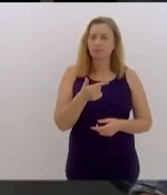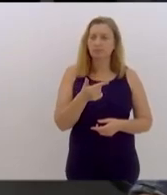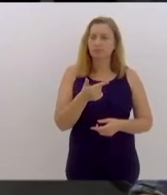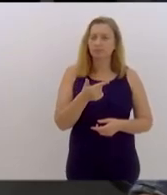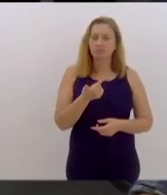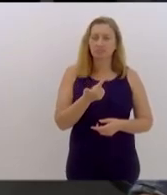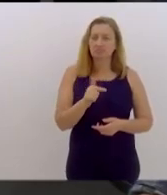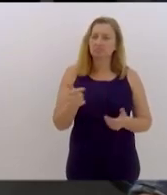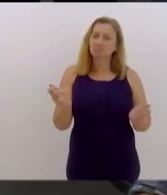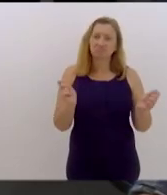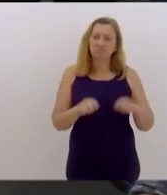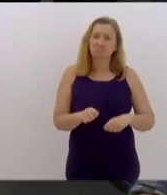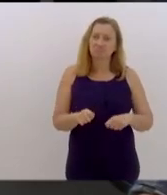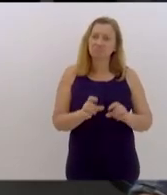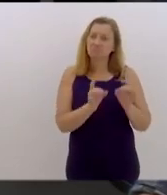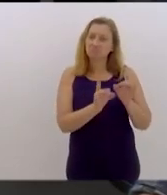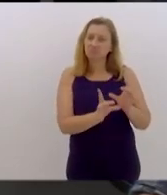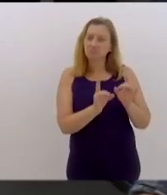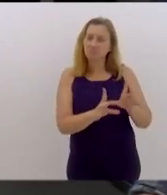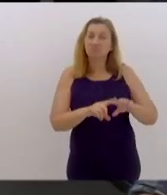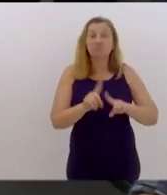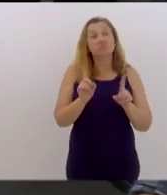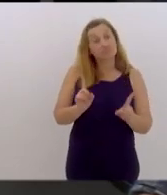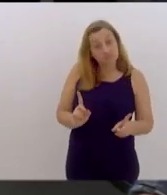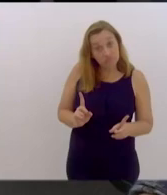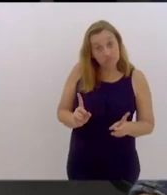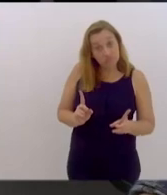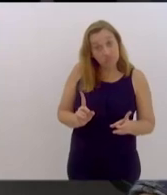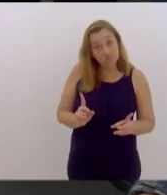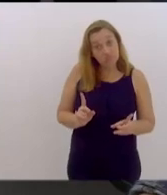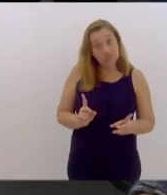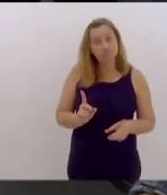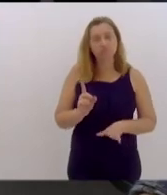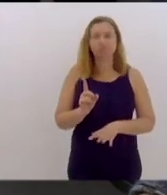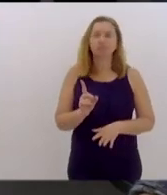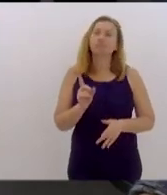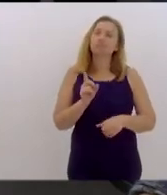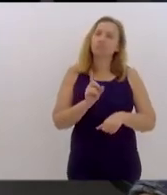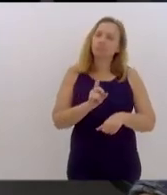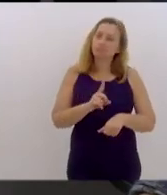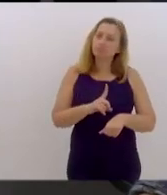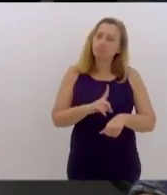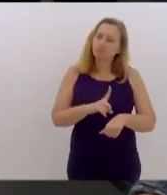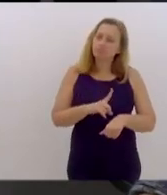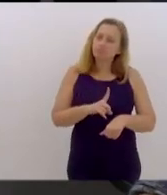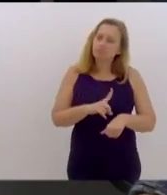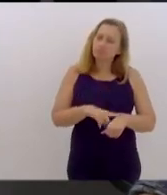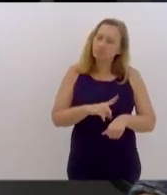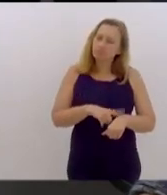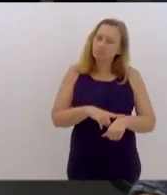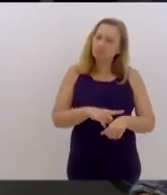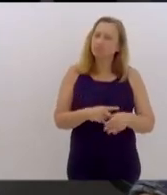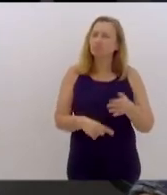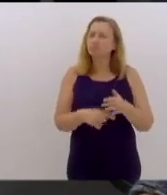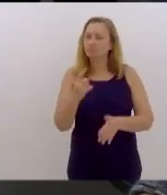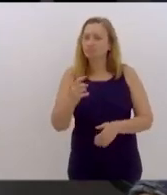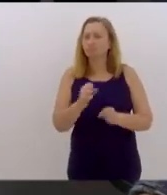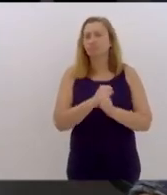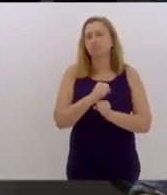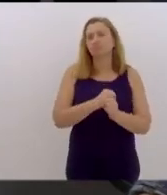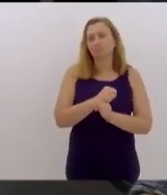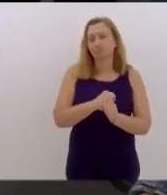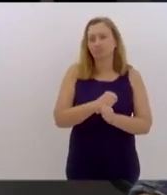a possibilidade da vinda mas que pelo menos algum momento um pelo menos uma vez ao ano